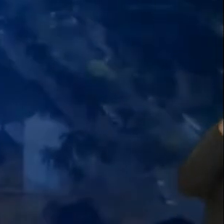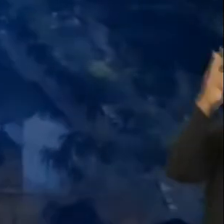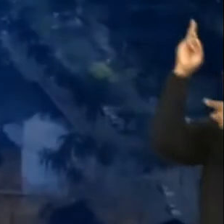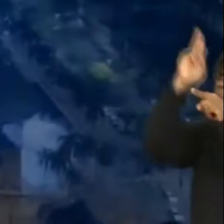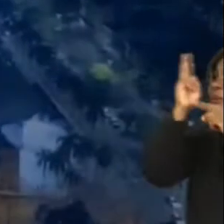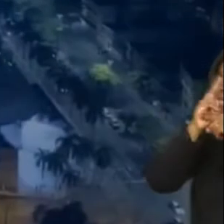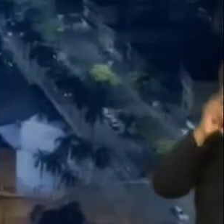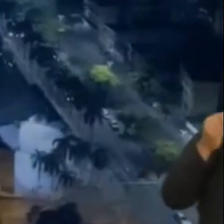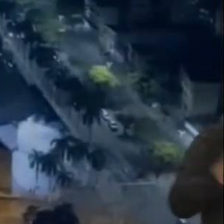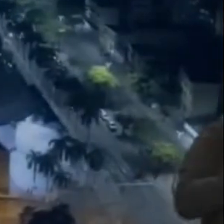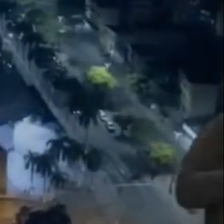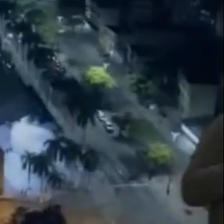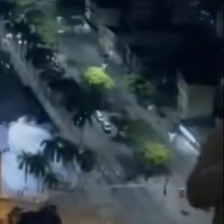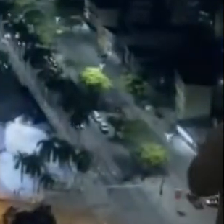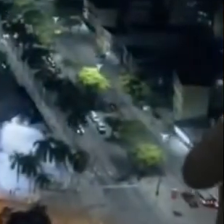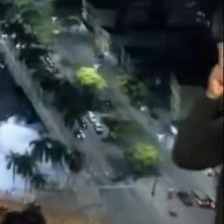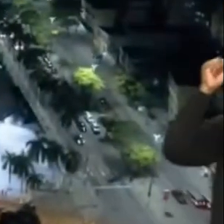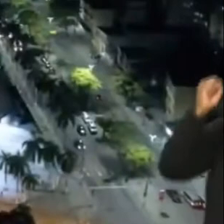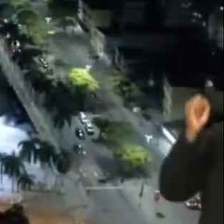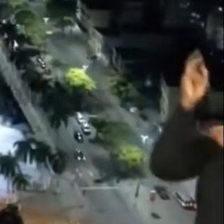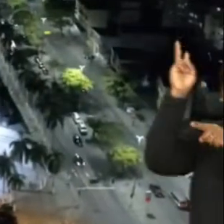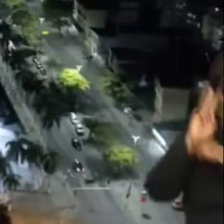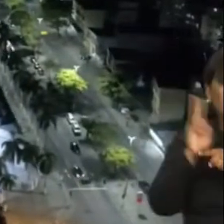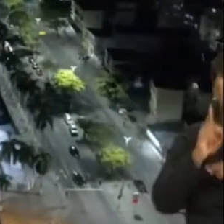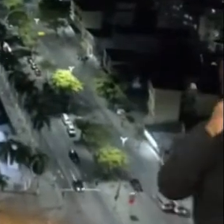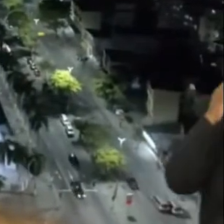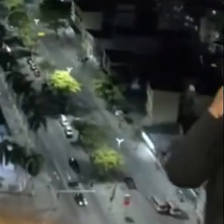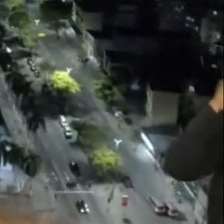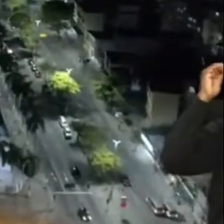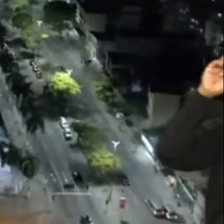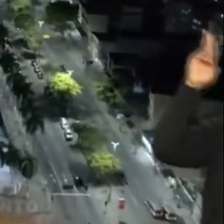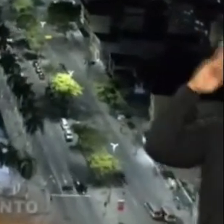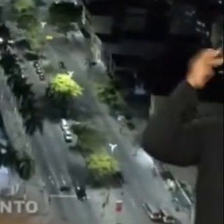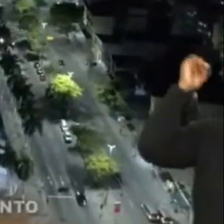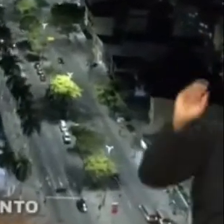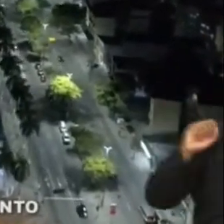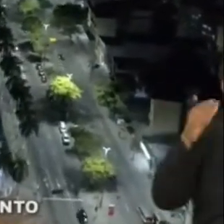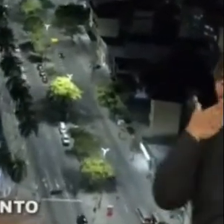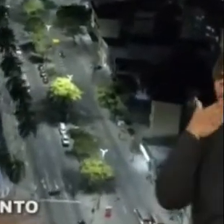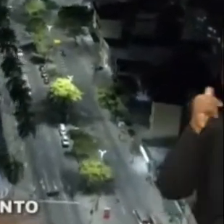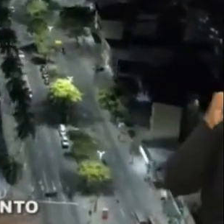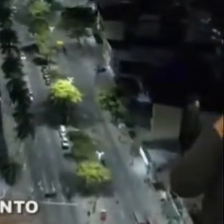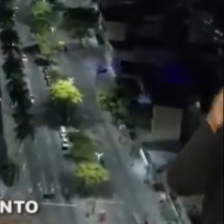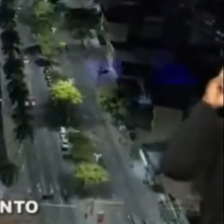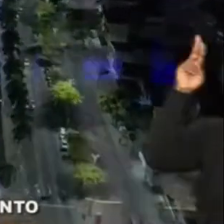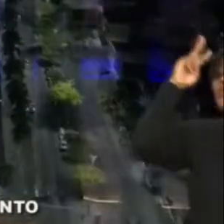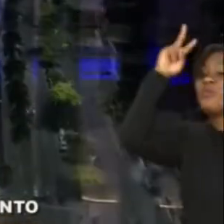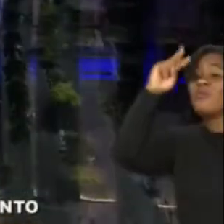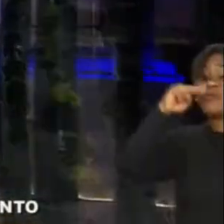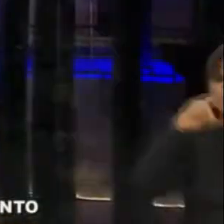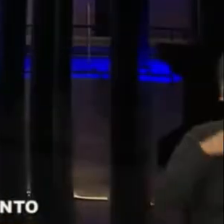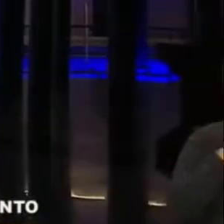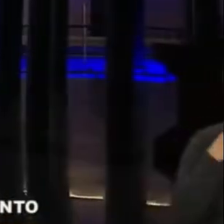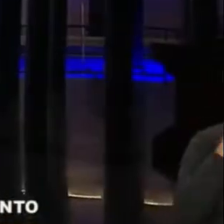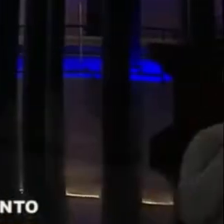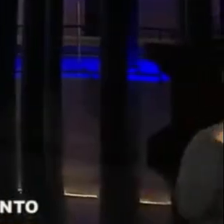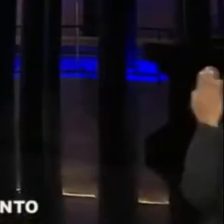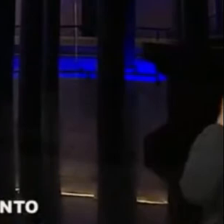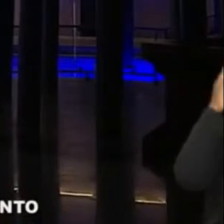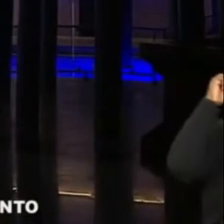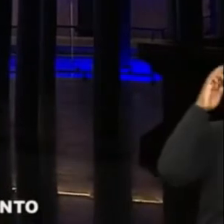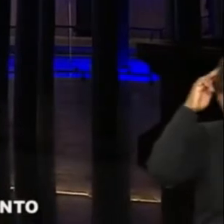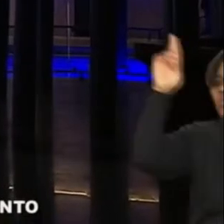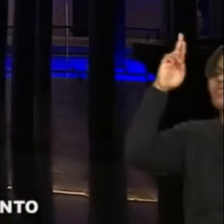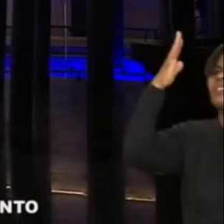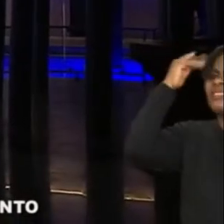minha vida. Cuida, meu Pai. O Senhor sabe o que é melhor, eu não sei. O Senhor vê o que eu não vejo. O Senhor sabe o que eu não